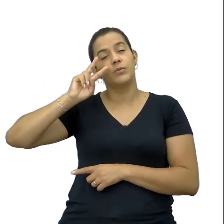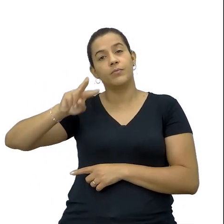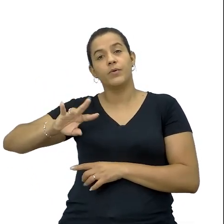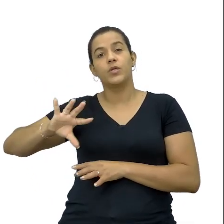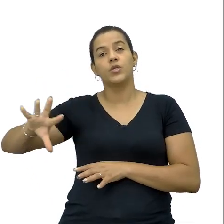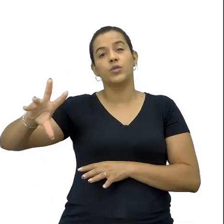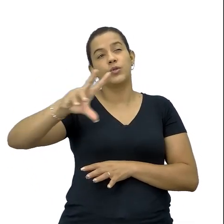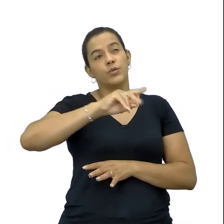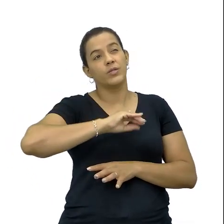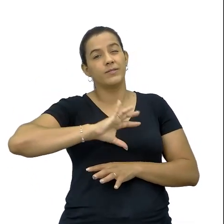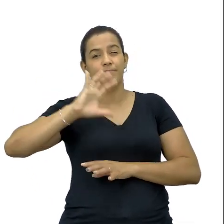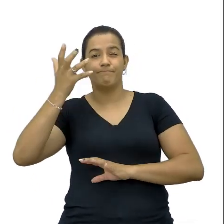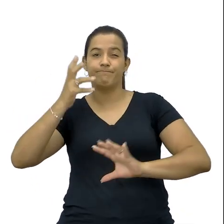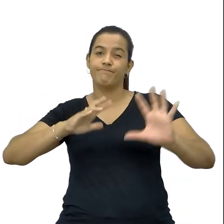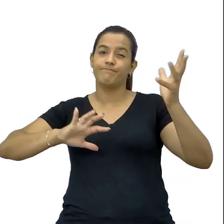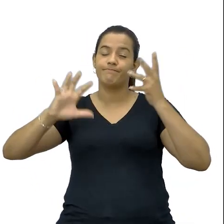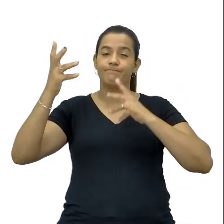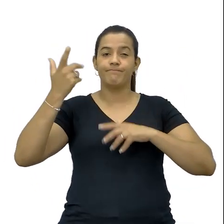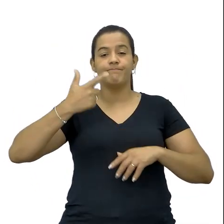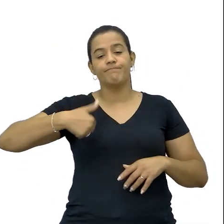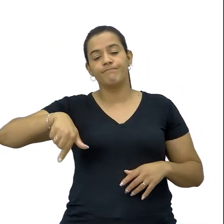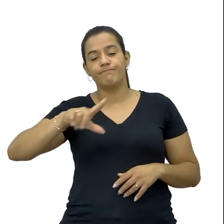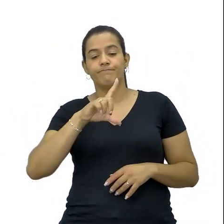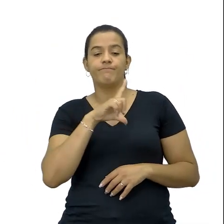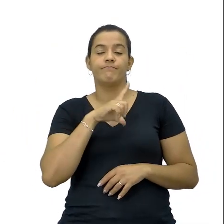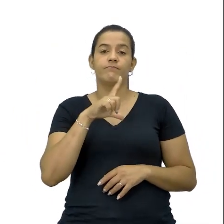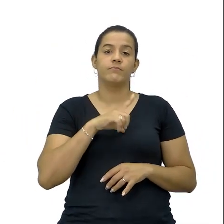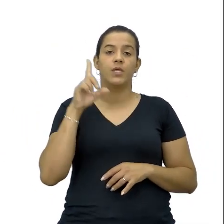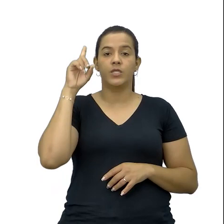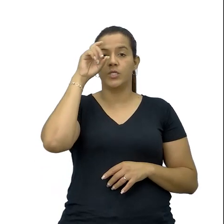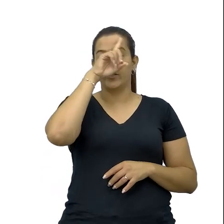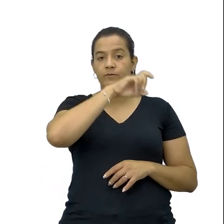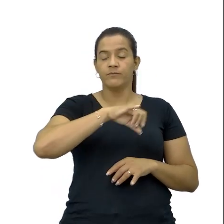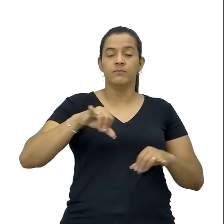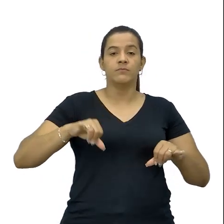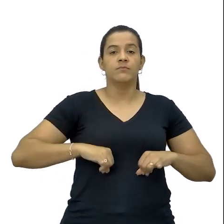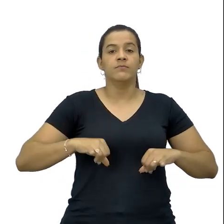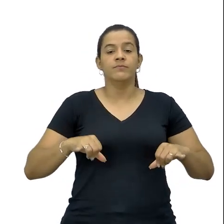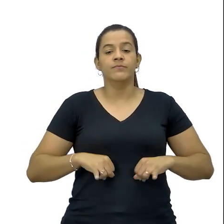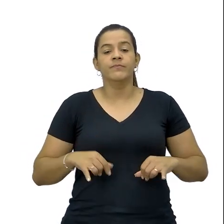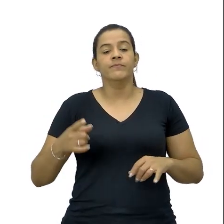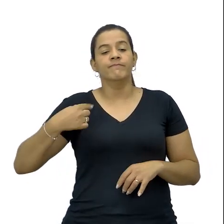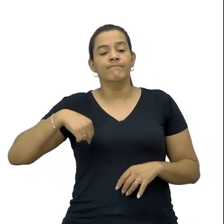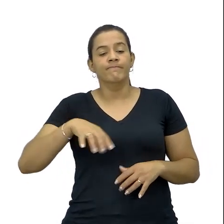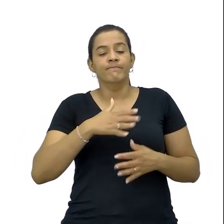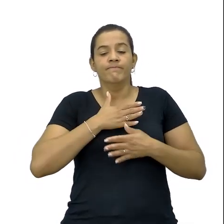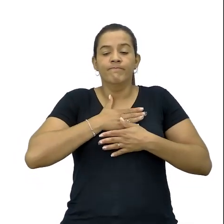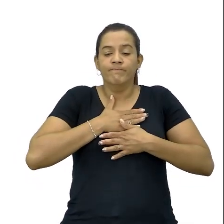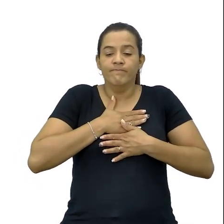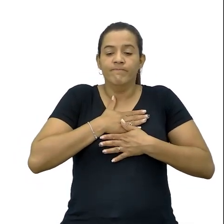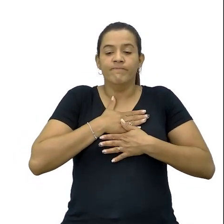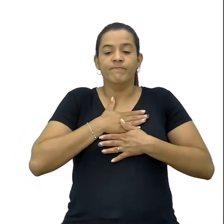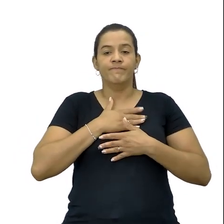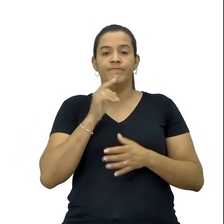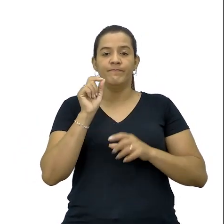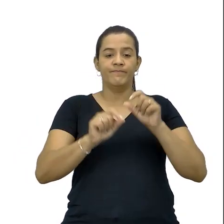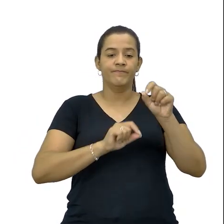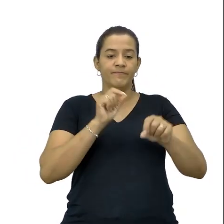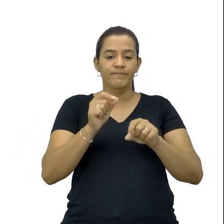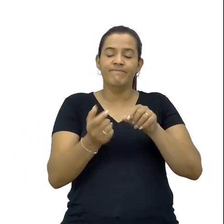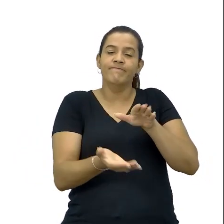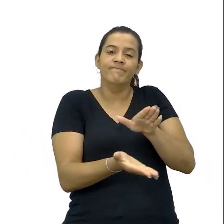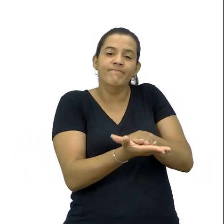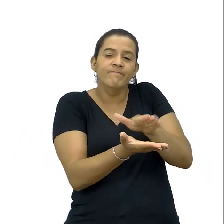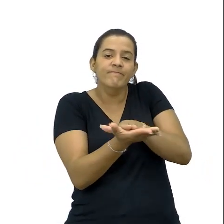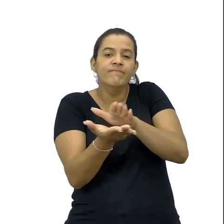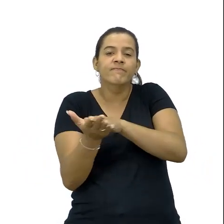as fragilidades que nós temos aqui em mãos, né? E eu gostaria, assim, de